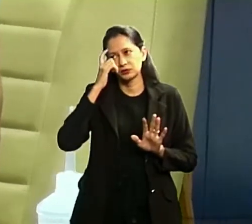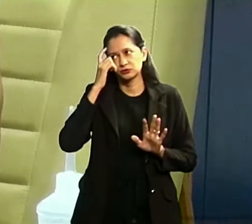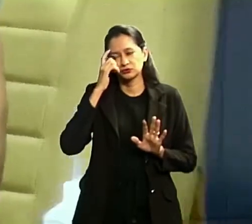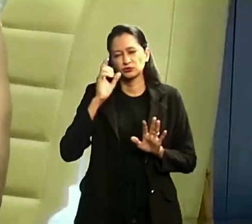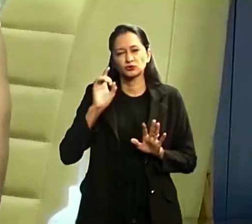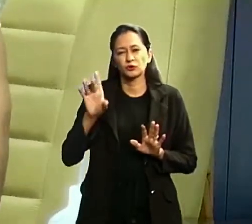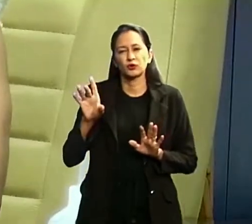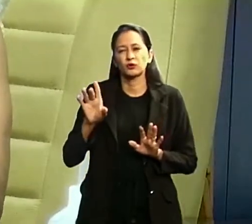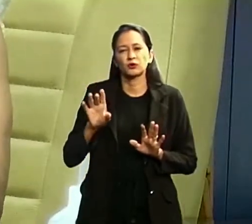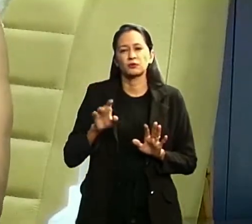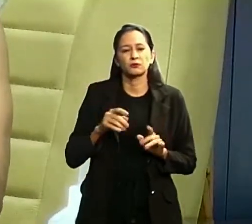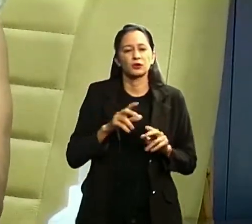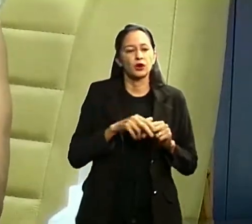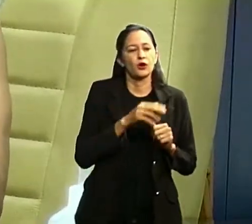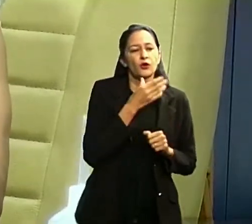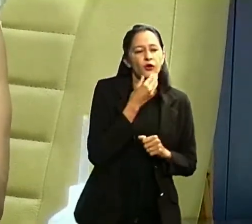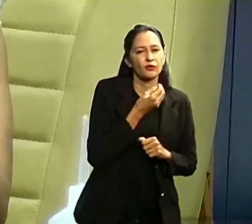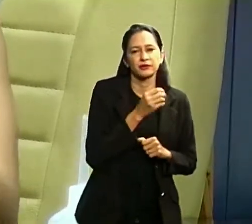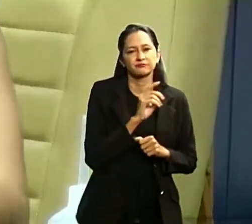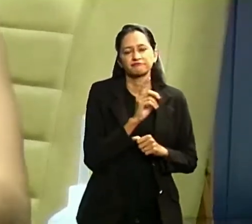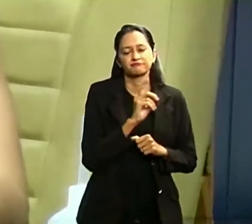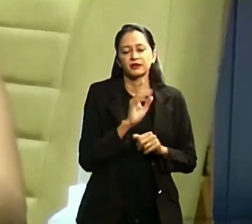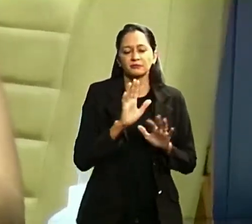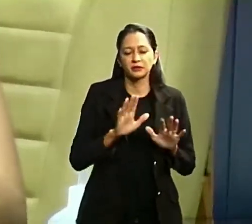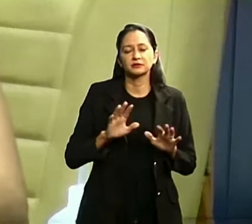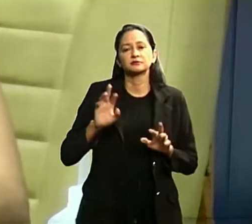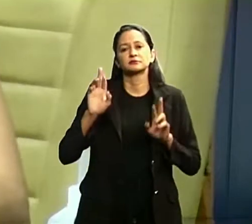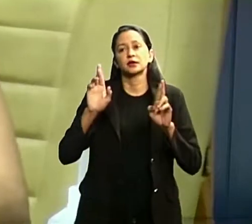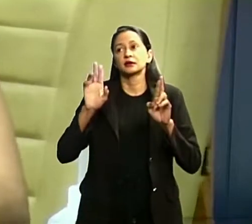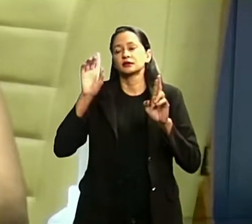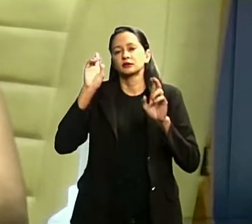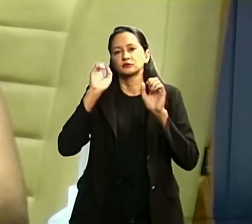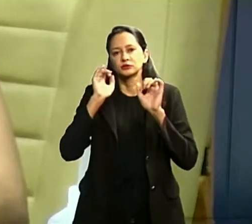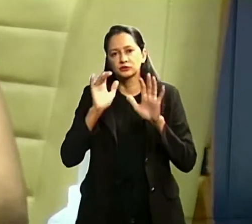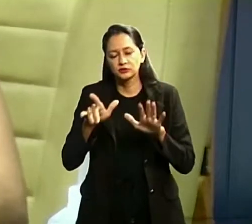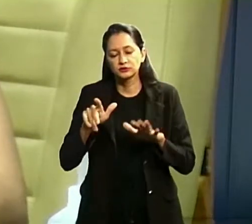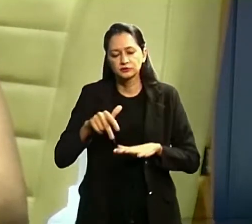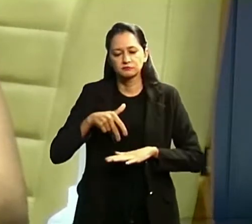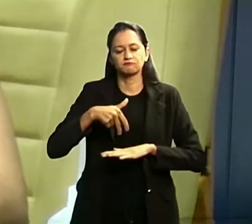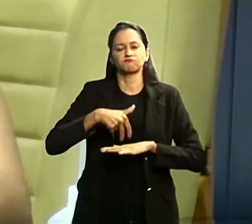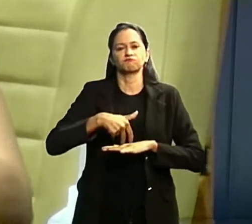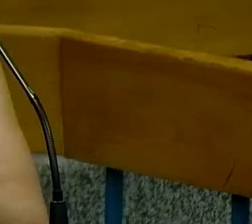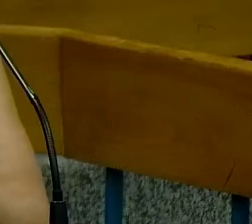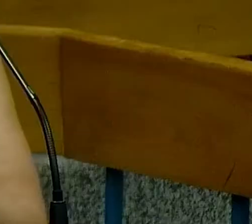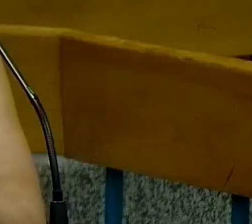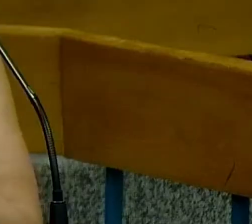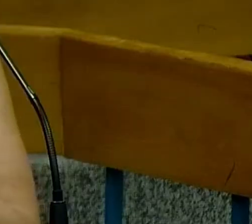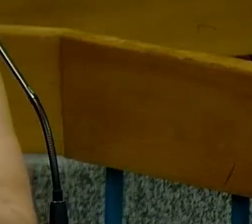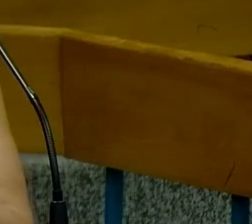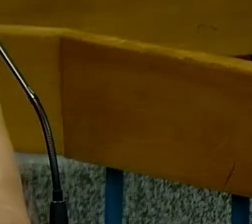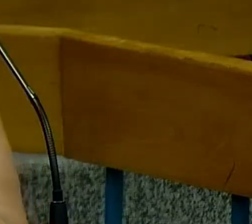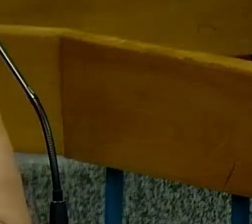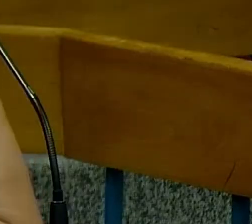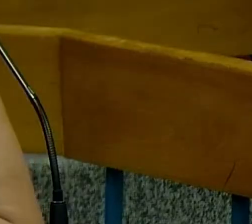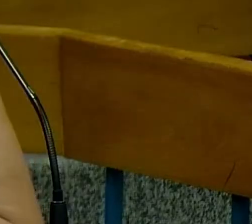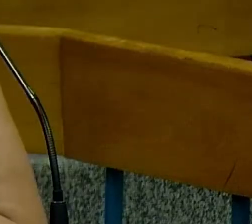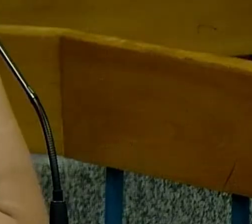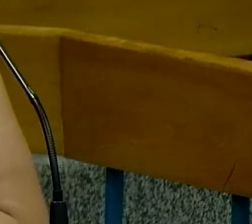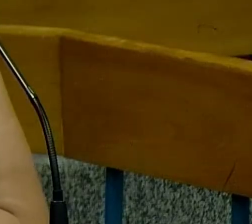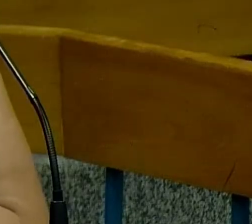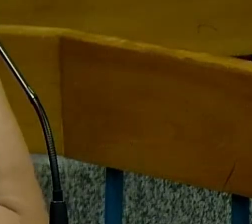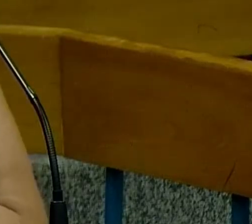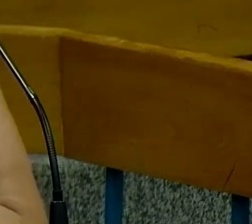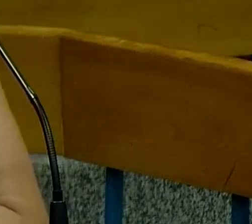de sexo, né, e gênero. Mas que Deus te abençoe, fortaleça, dê graça e que você possa ser lembrada pela sua